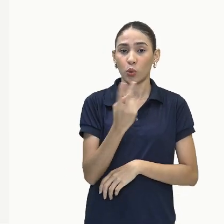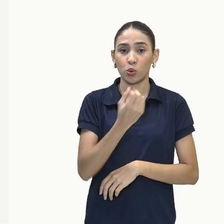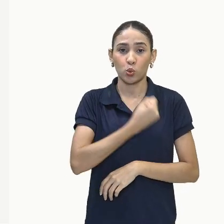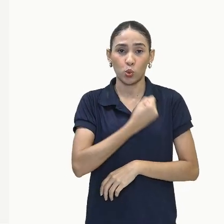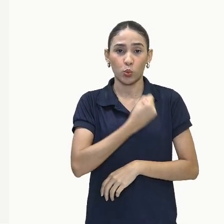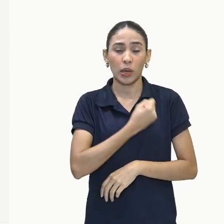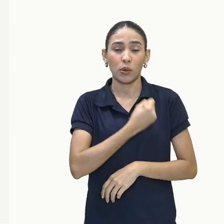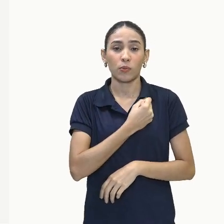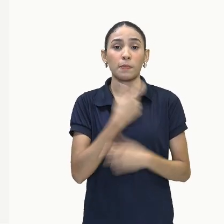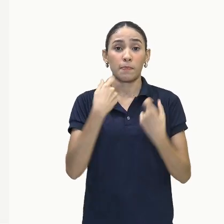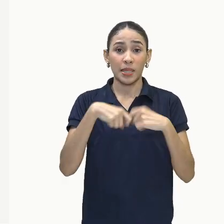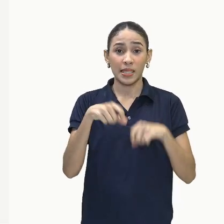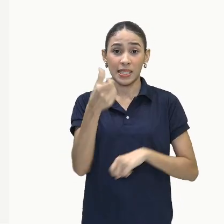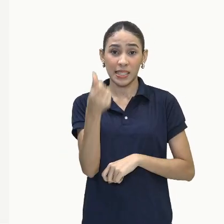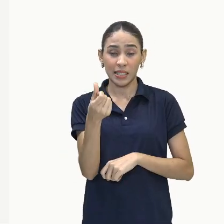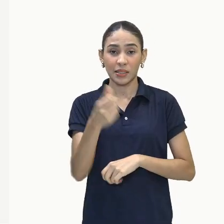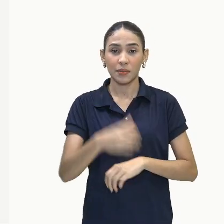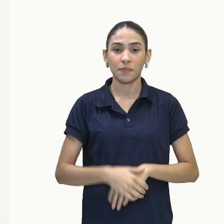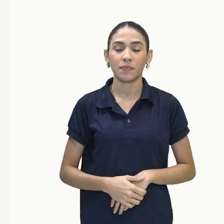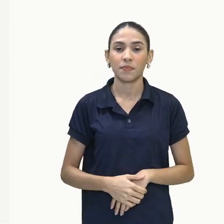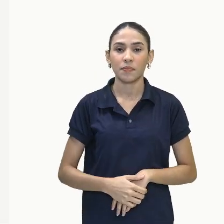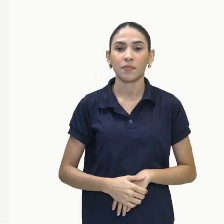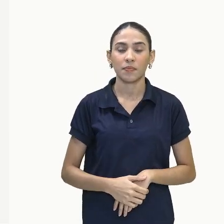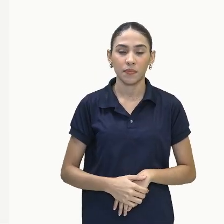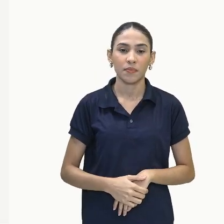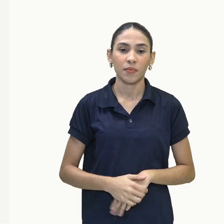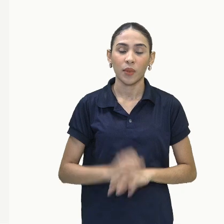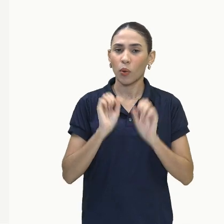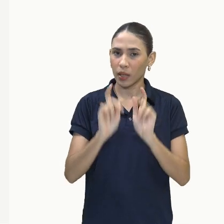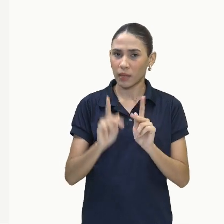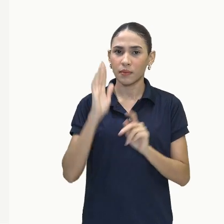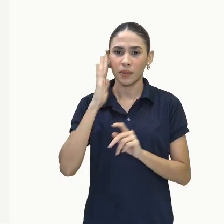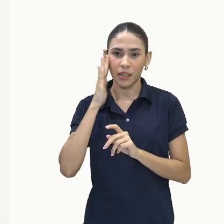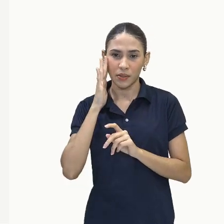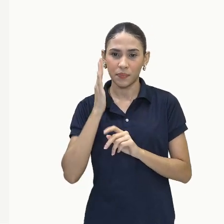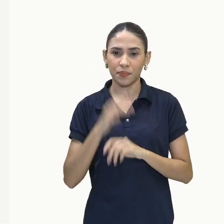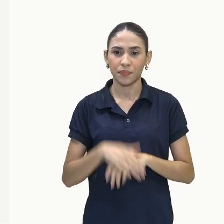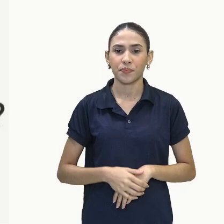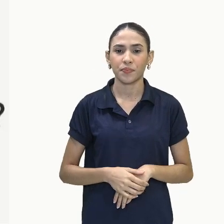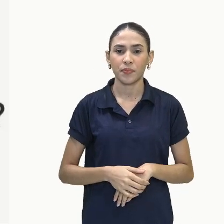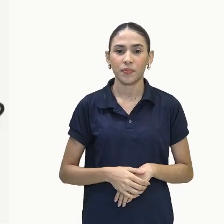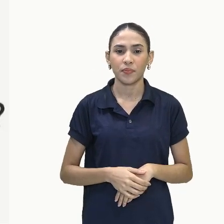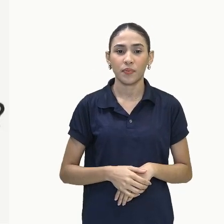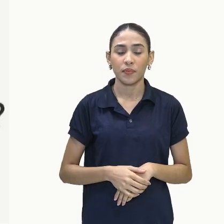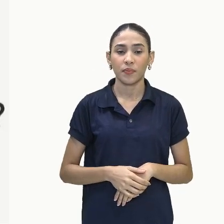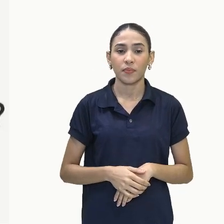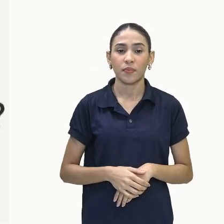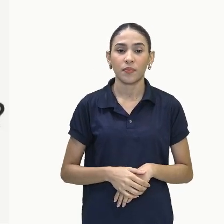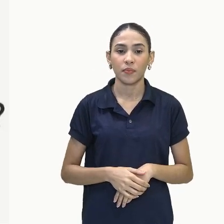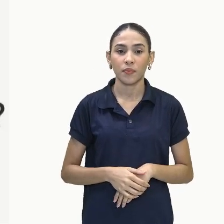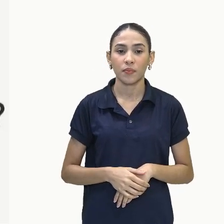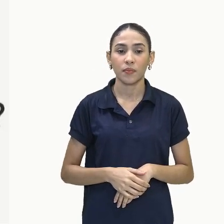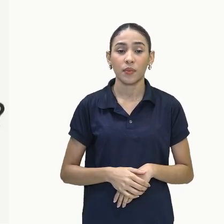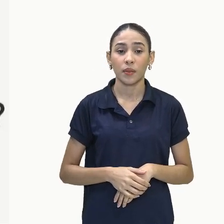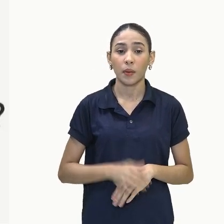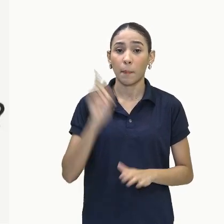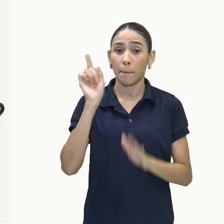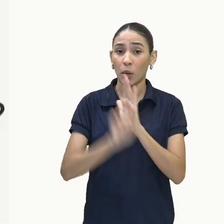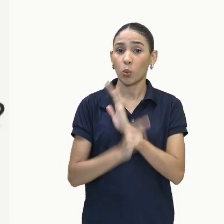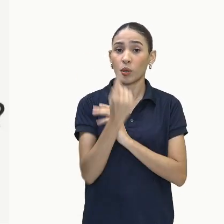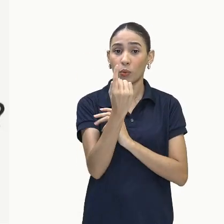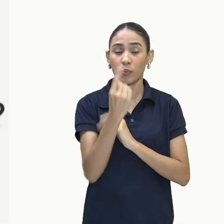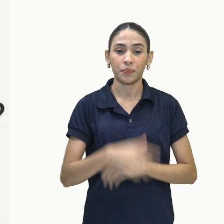6. Beleza, professor? Tranquilo até aí, entendido. Então, vamos às perguntas. Primeira pergunta